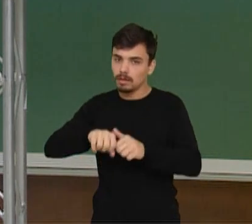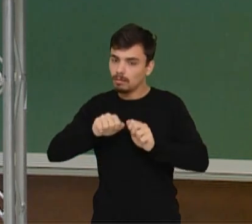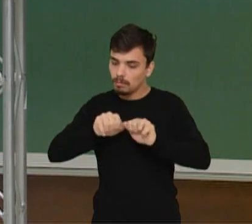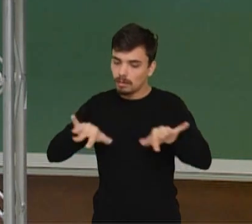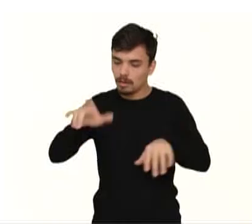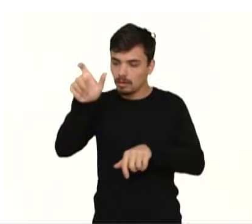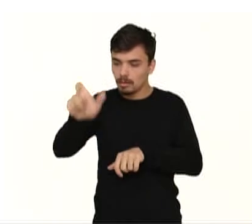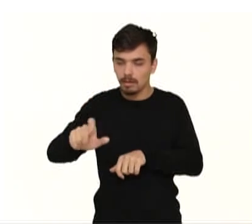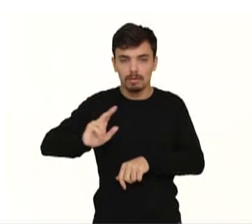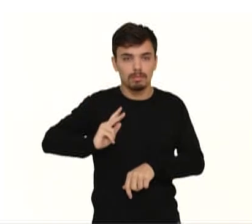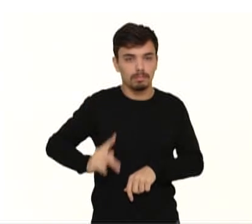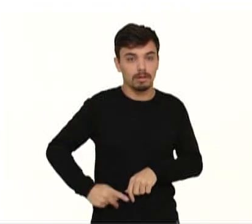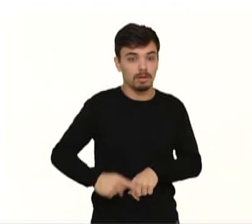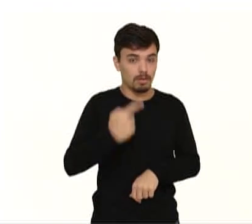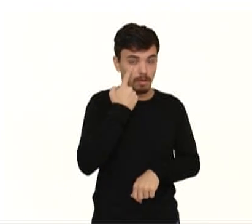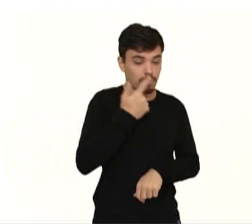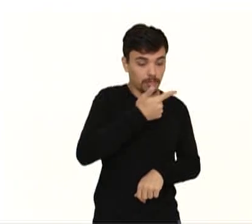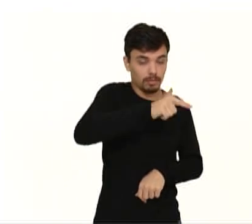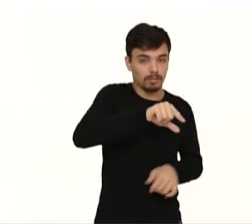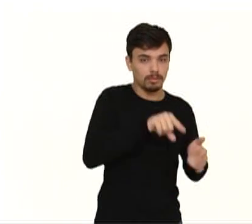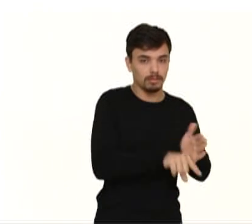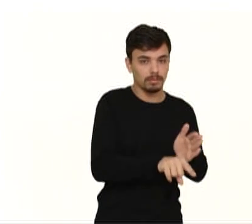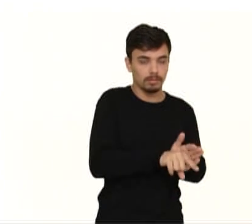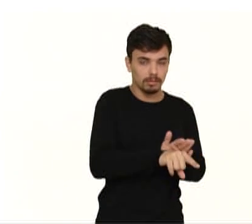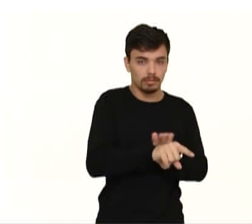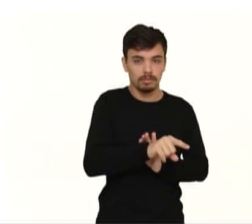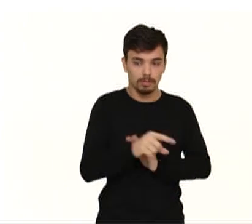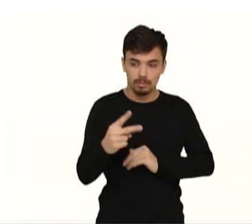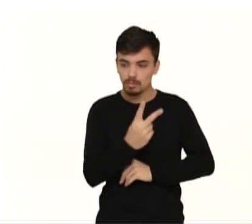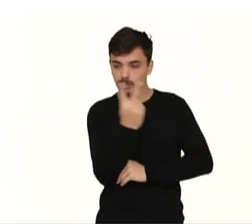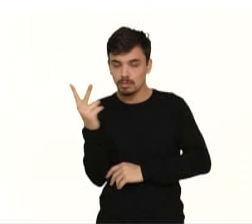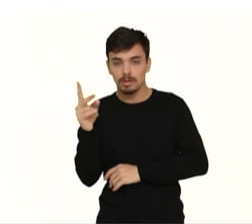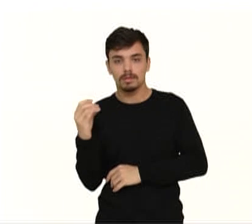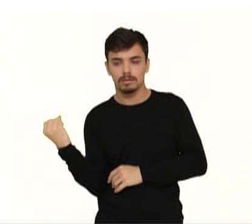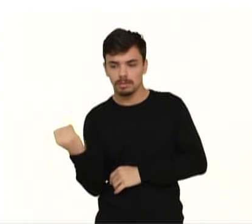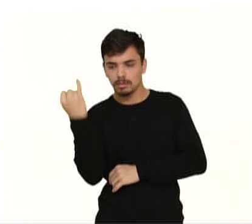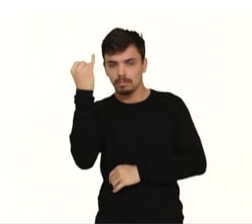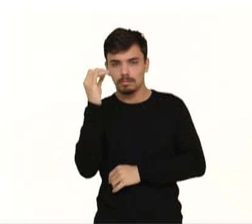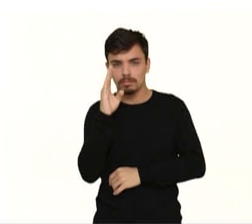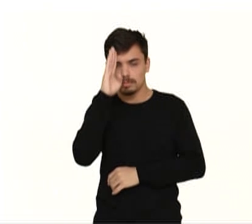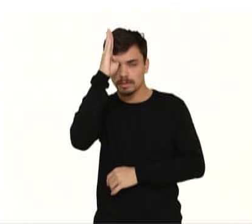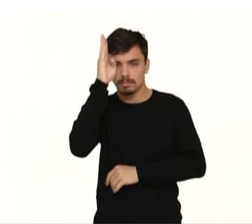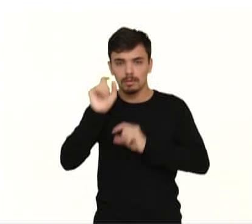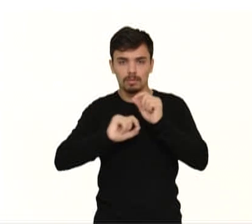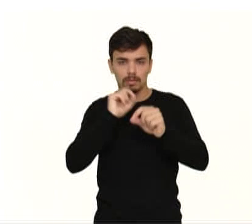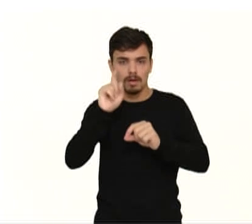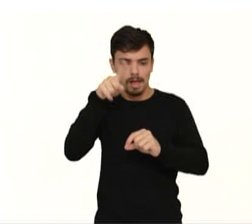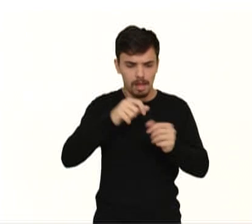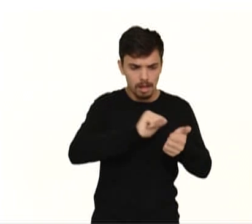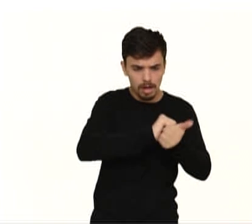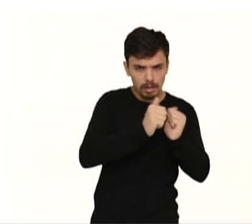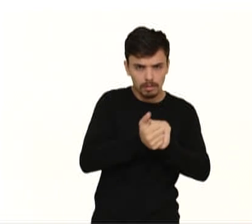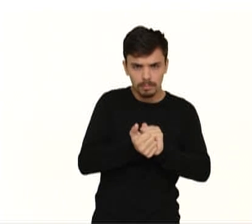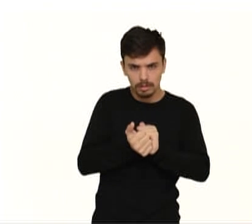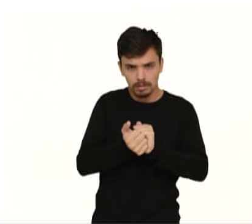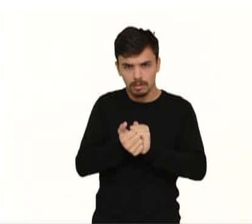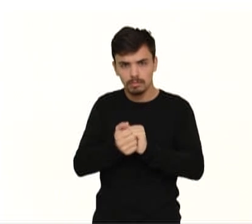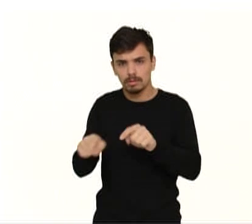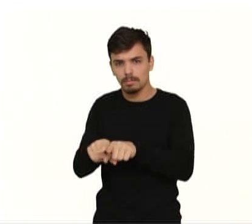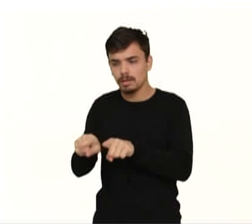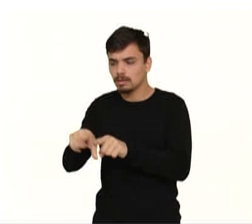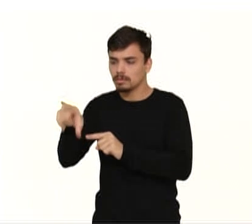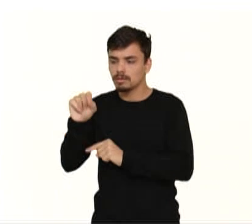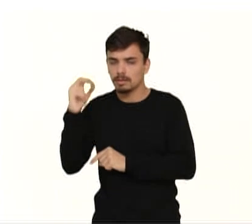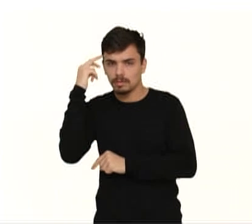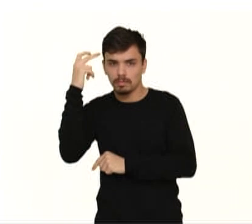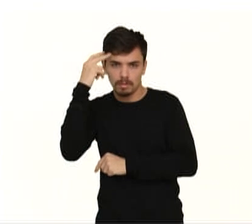humanos. Outra pergunta aqui, os dois principais fundamentos que causam a variabilidade então seriam a adaptação e a seleção natural? Perguntou o